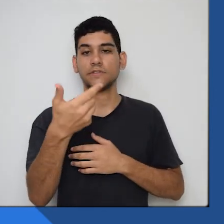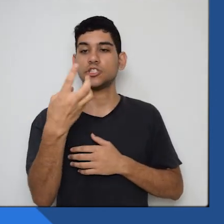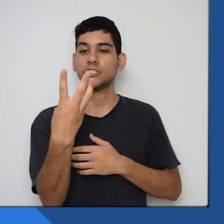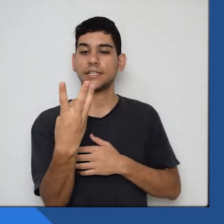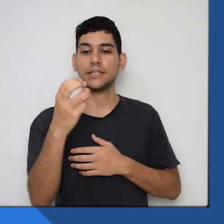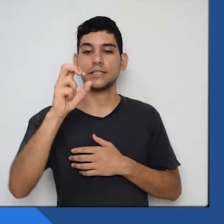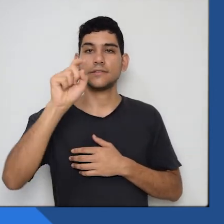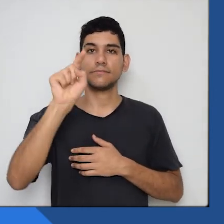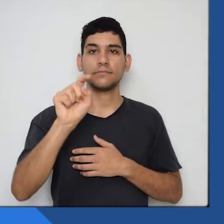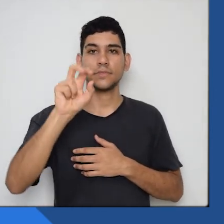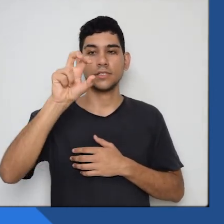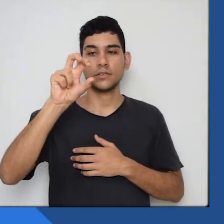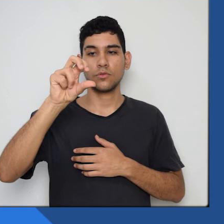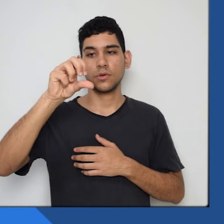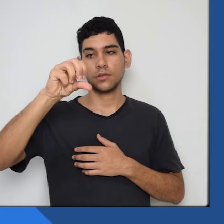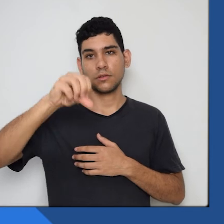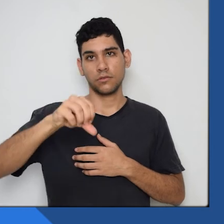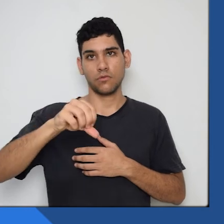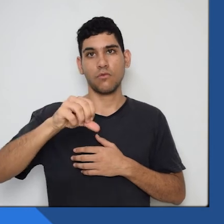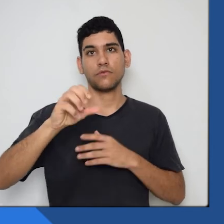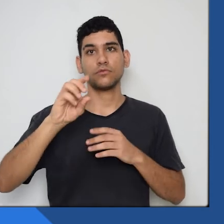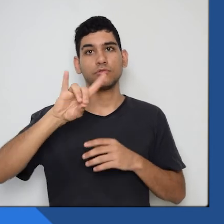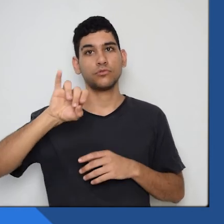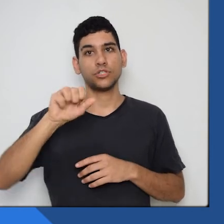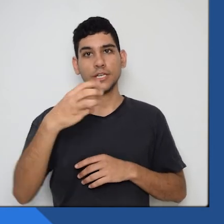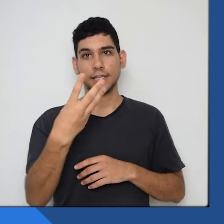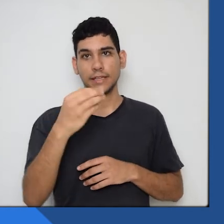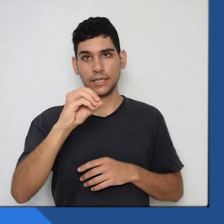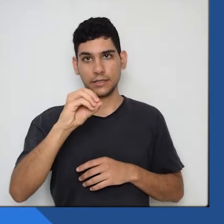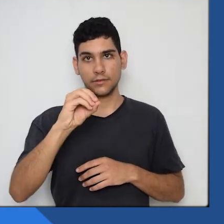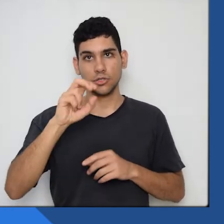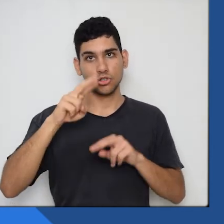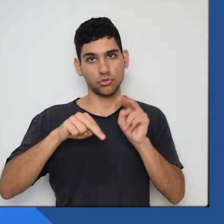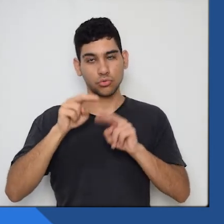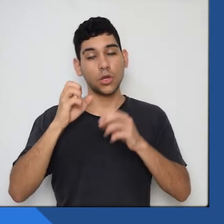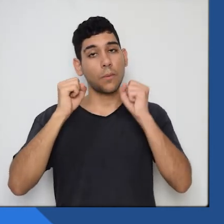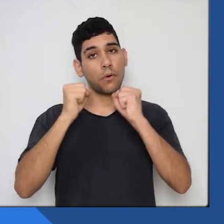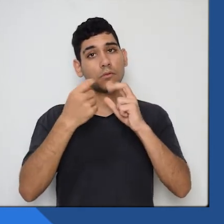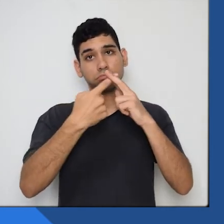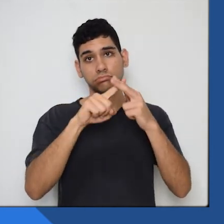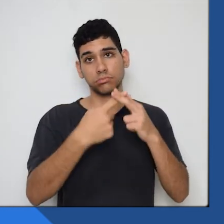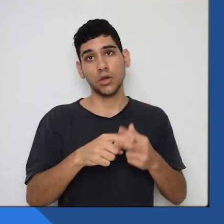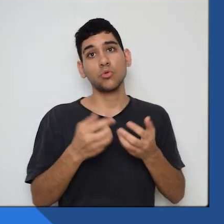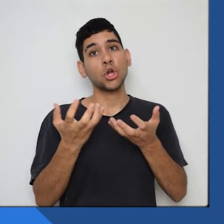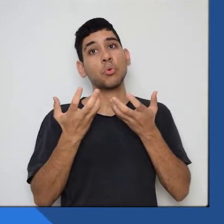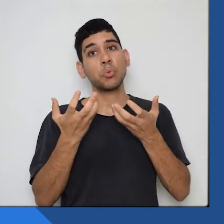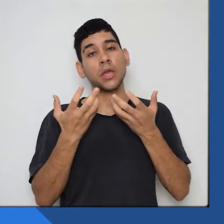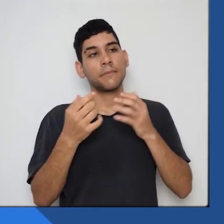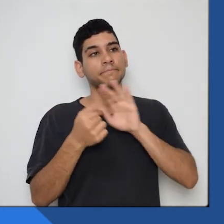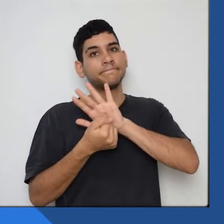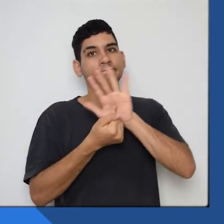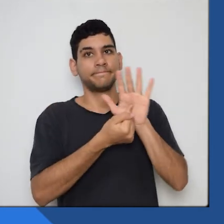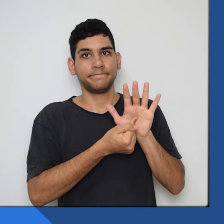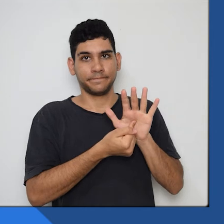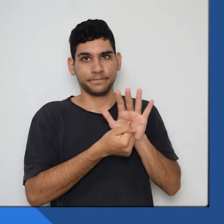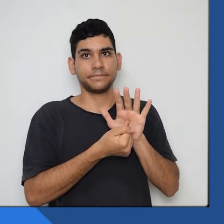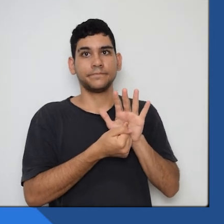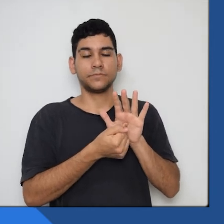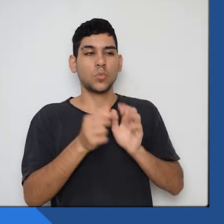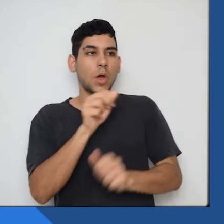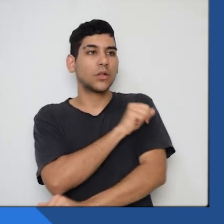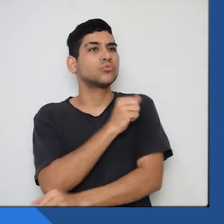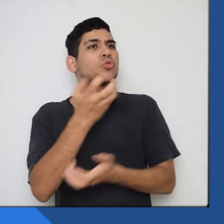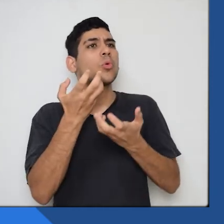exatamente após as 23h59 do dia 30 de junho. Tá? Eu posso configurar aqui o que eu